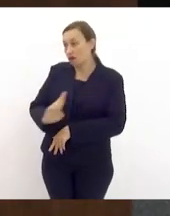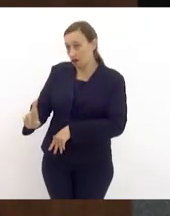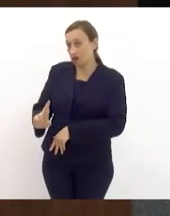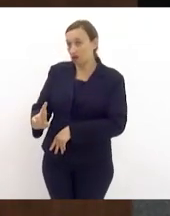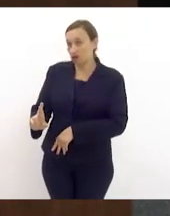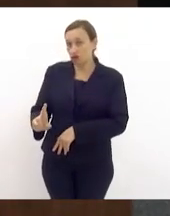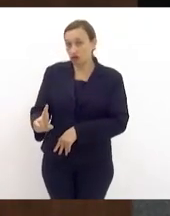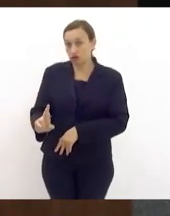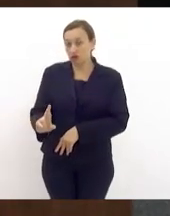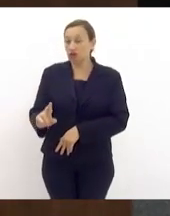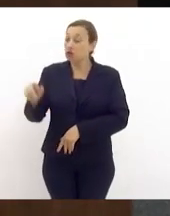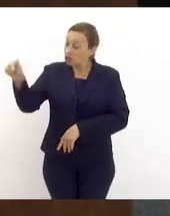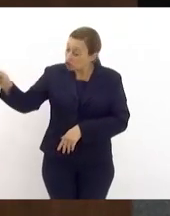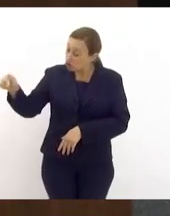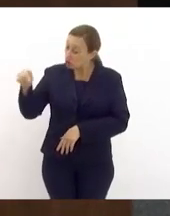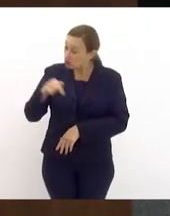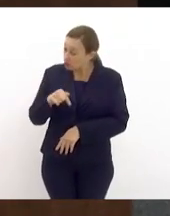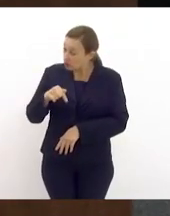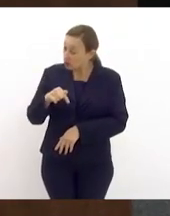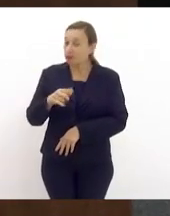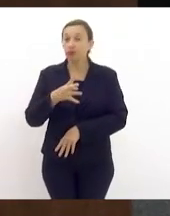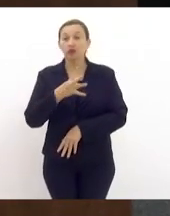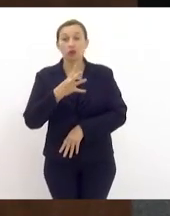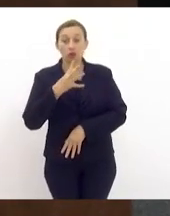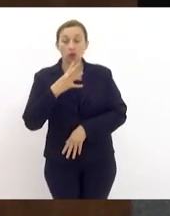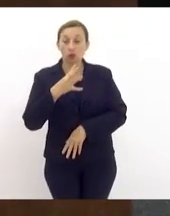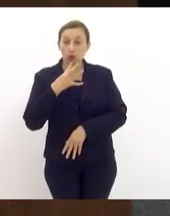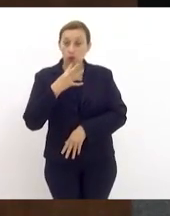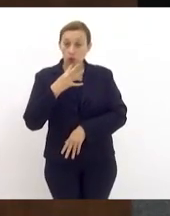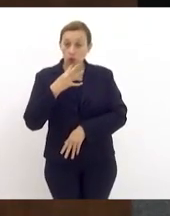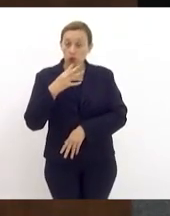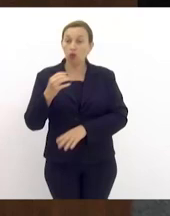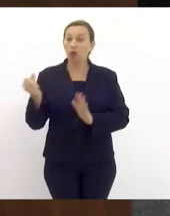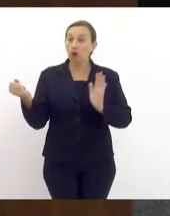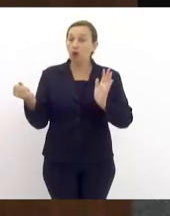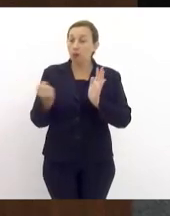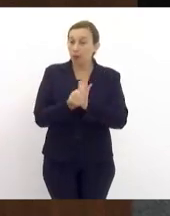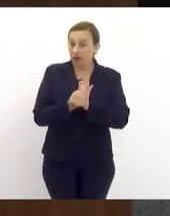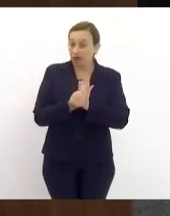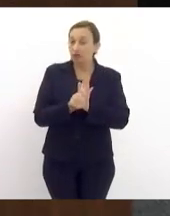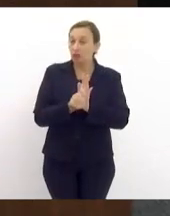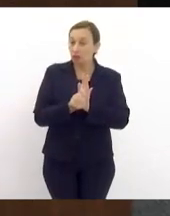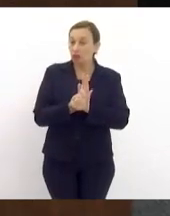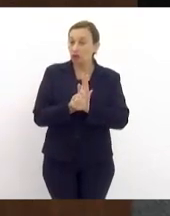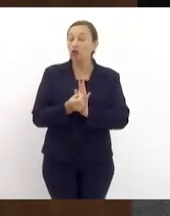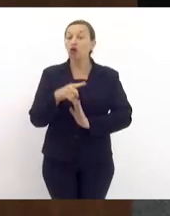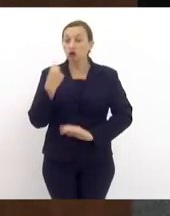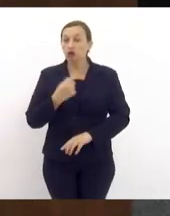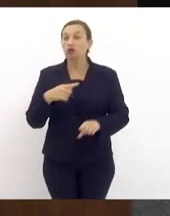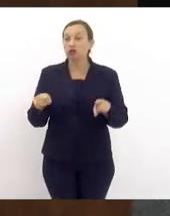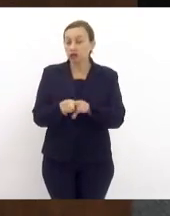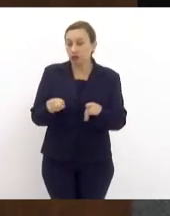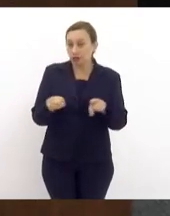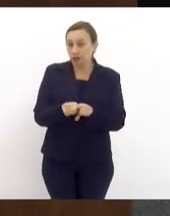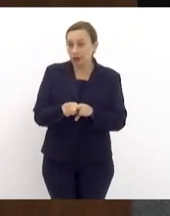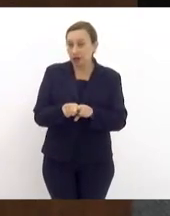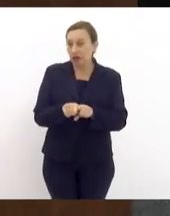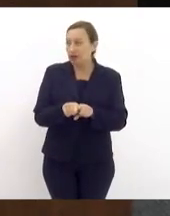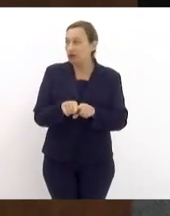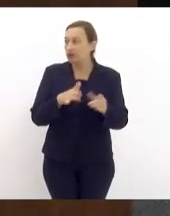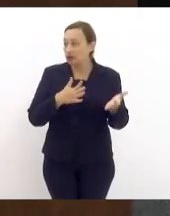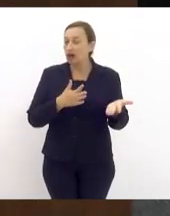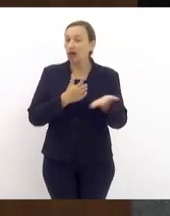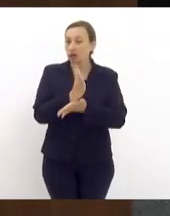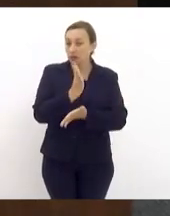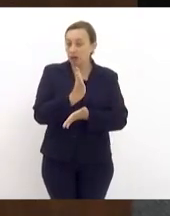religiosas vierem a reconhecer e estabelecer como patrimônio imaterial, nós também vamos proferir o parecer